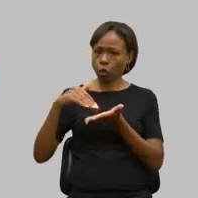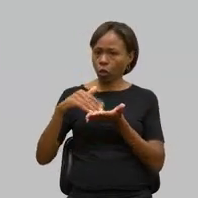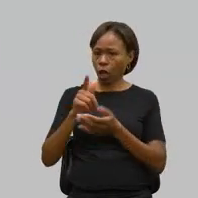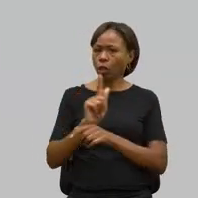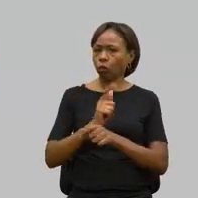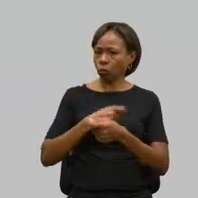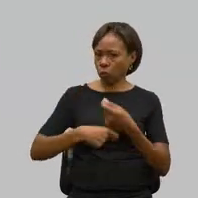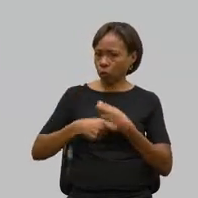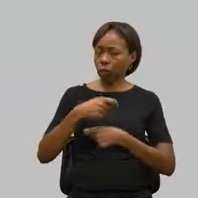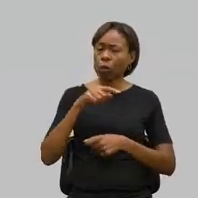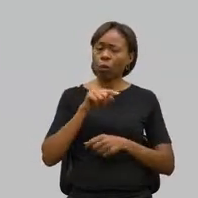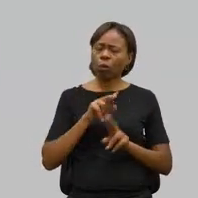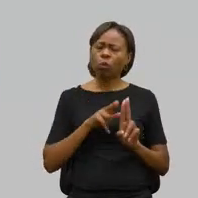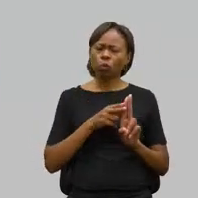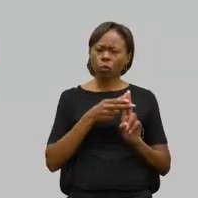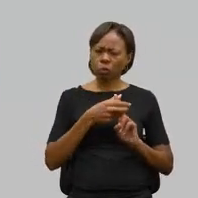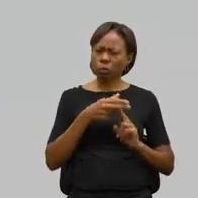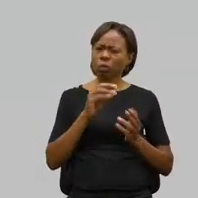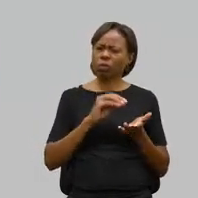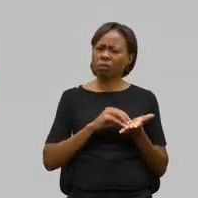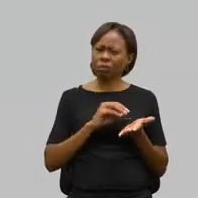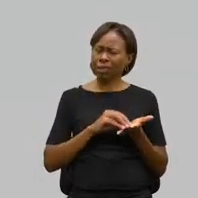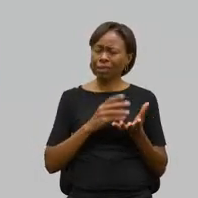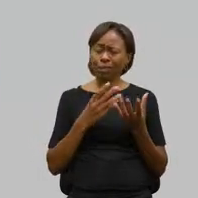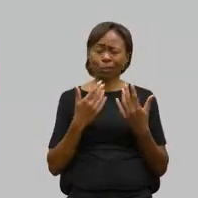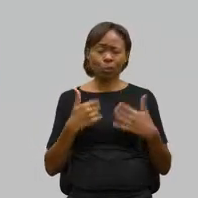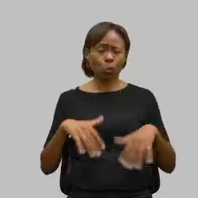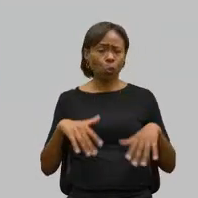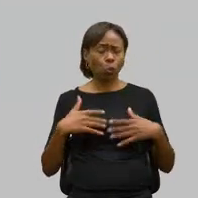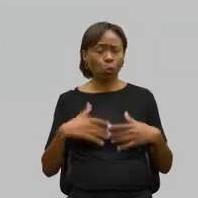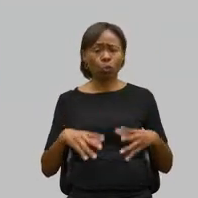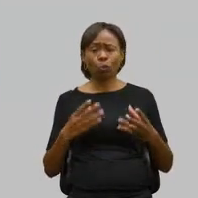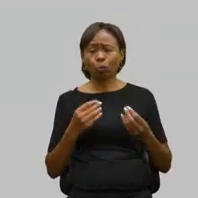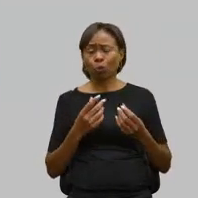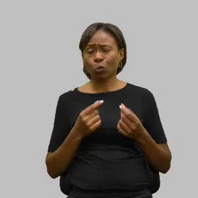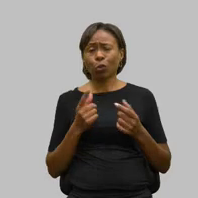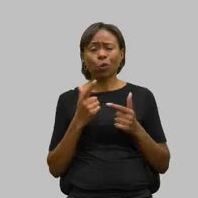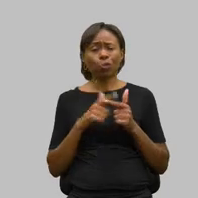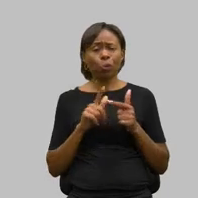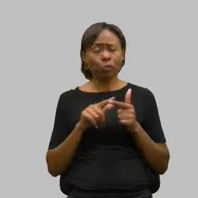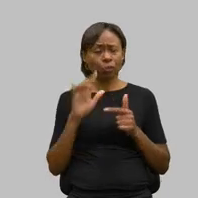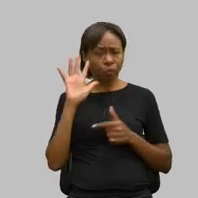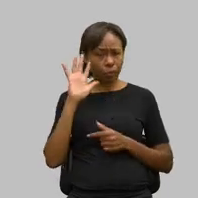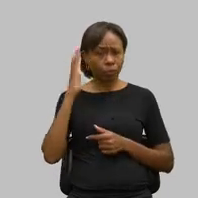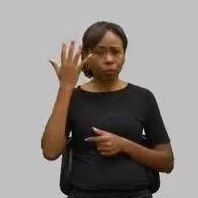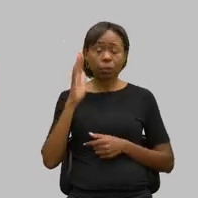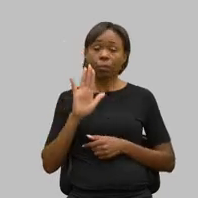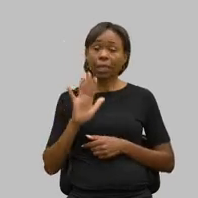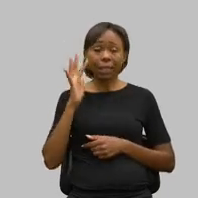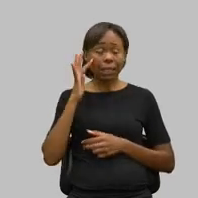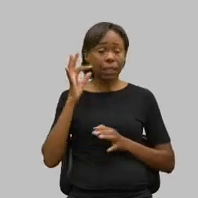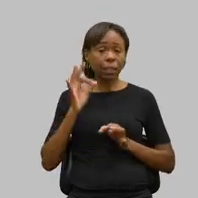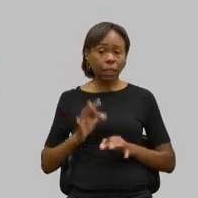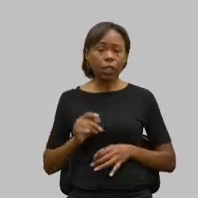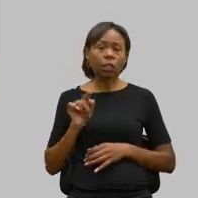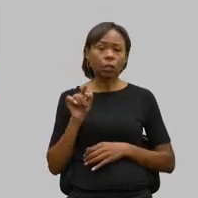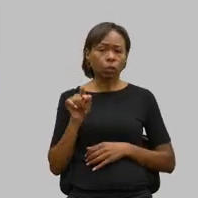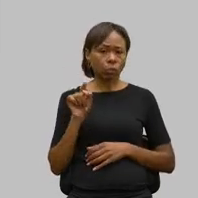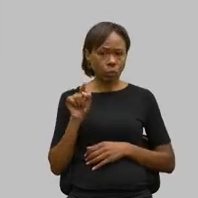o SUS ainda tem muitos equívocos a serem resolvidos, mas eu tenho certeza que você foi